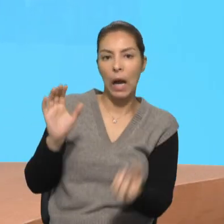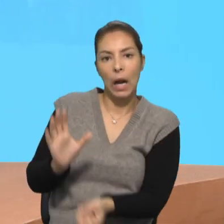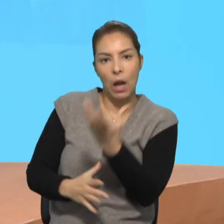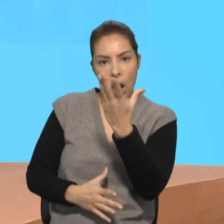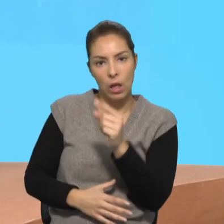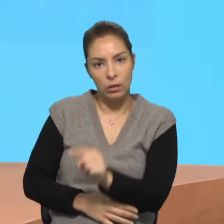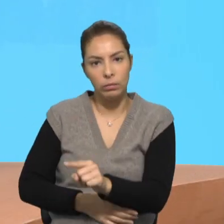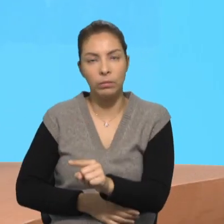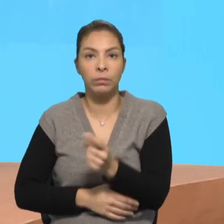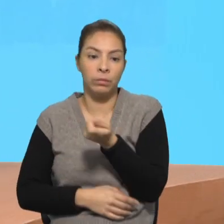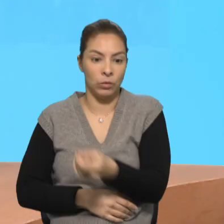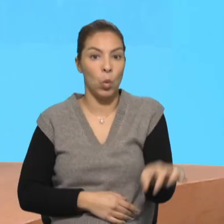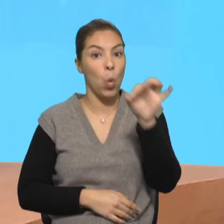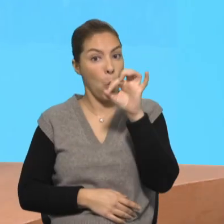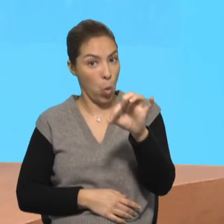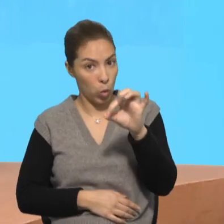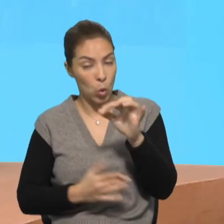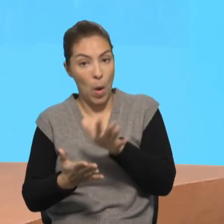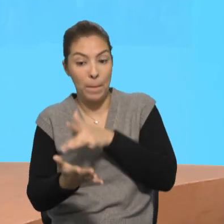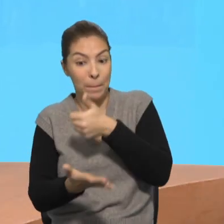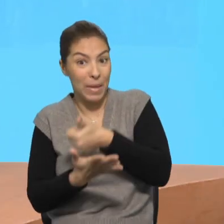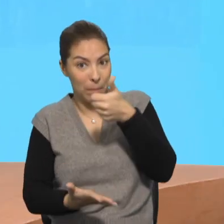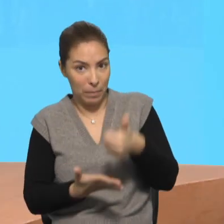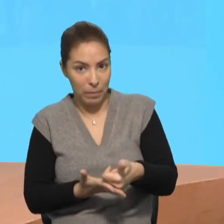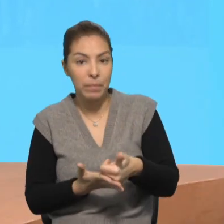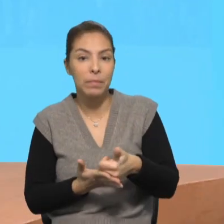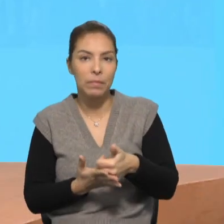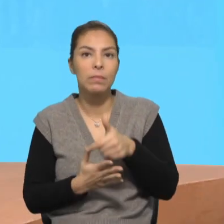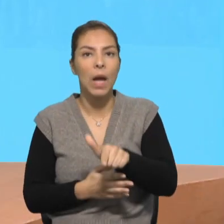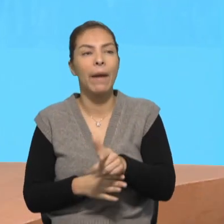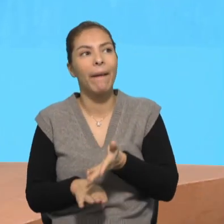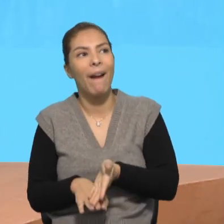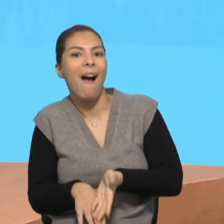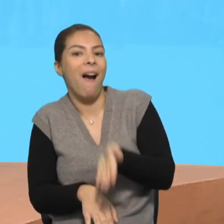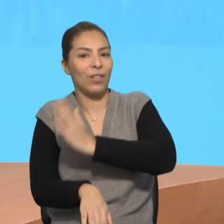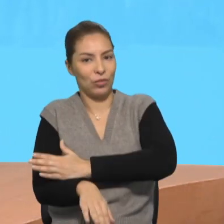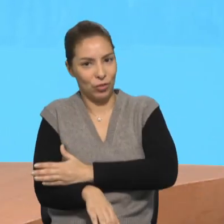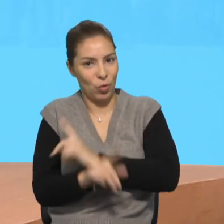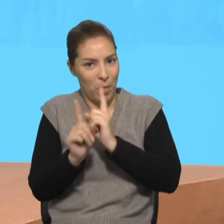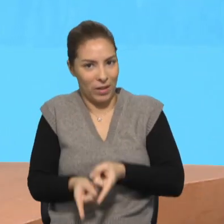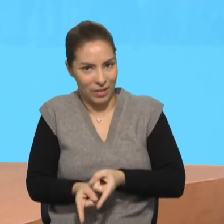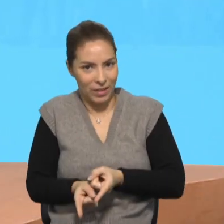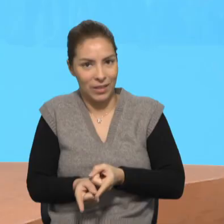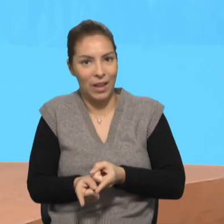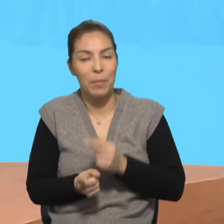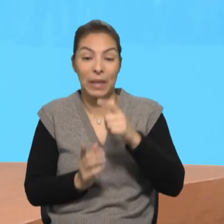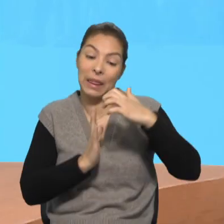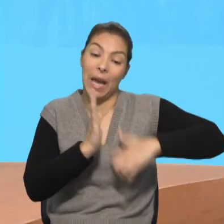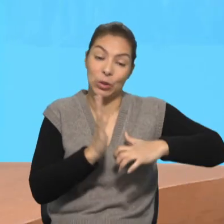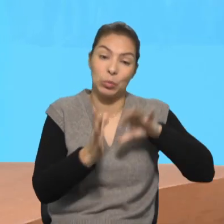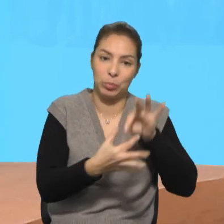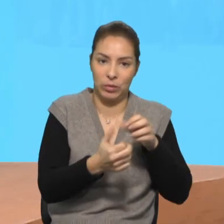Salmo 8 da Bíblia é um bocadinho, eu diria, a antecâmara deste texto de São